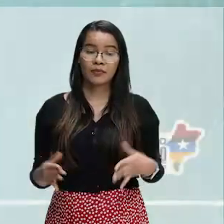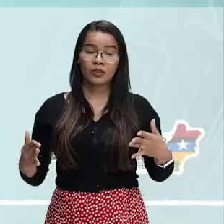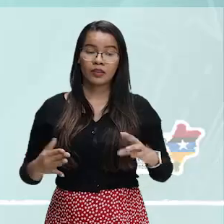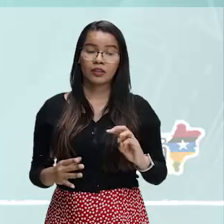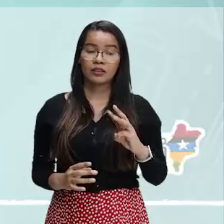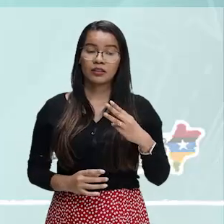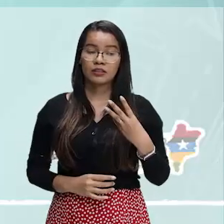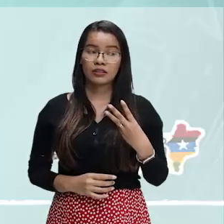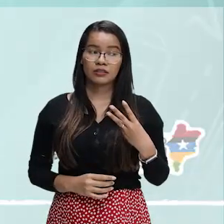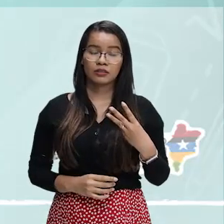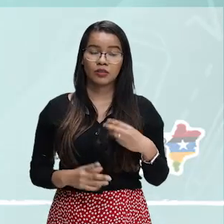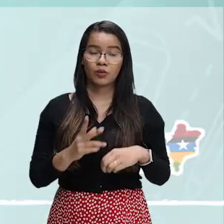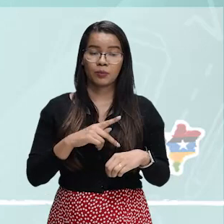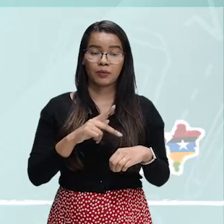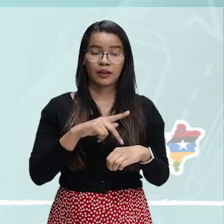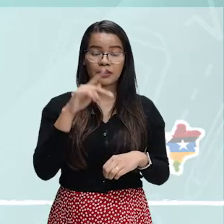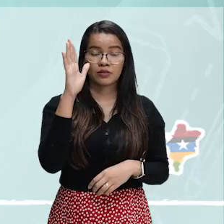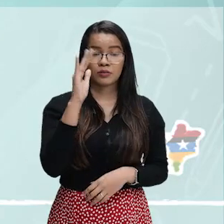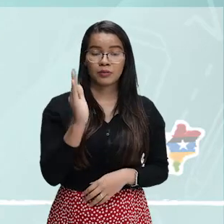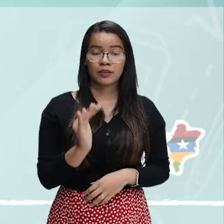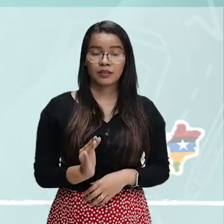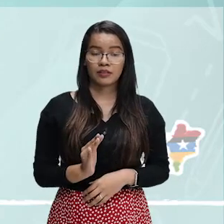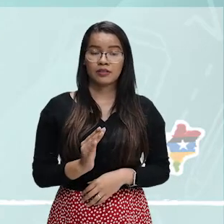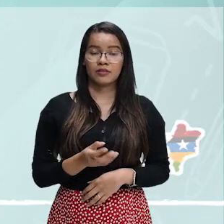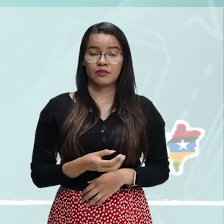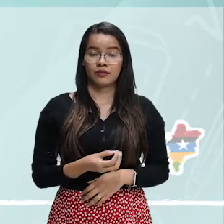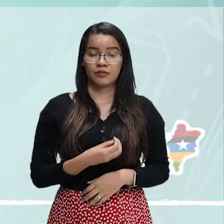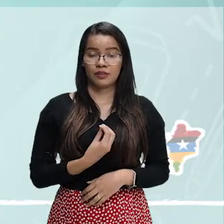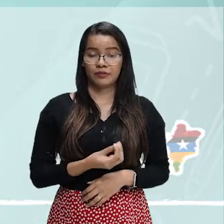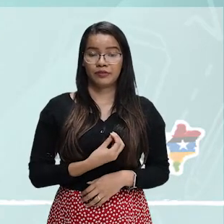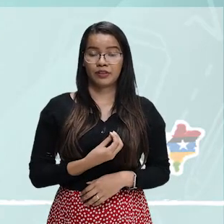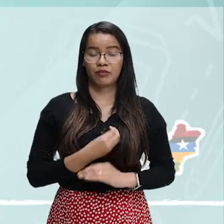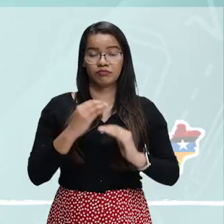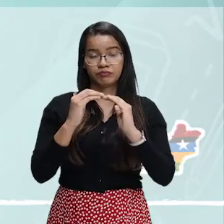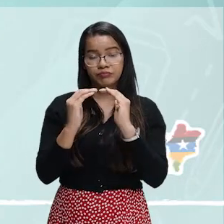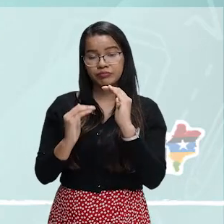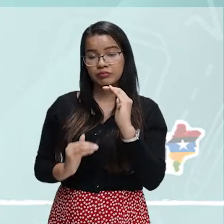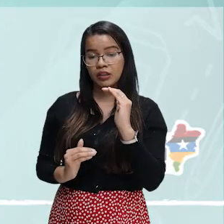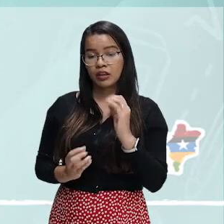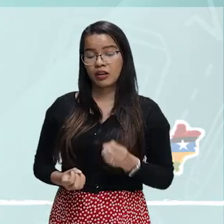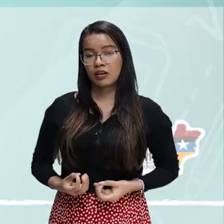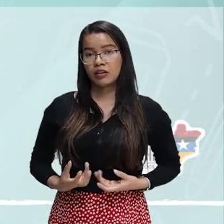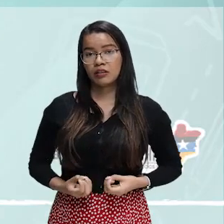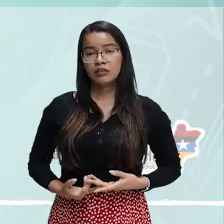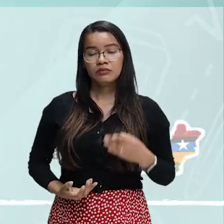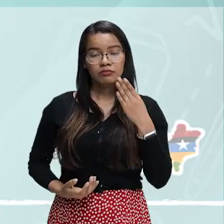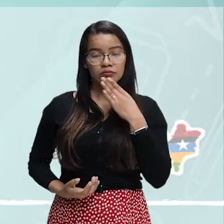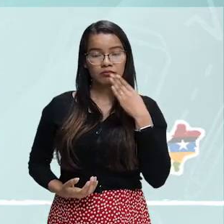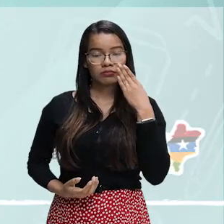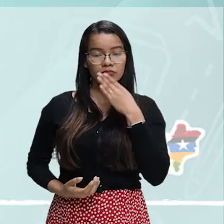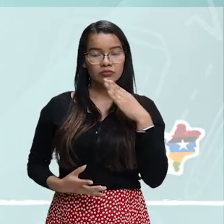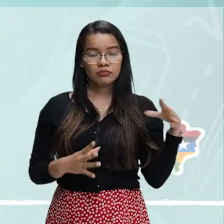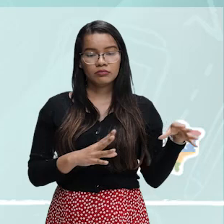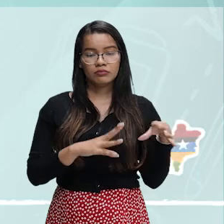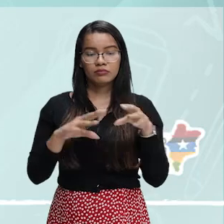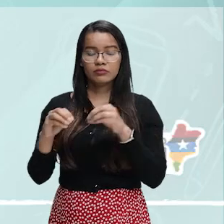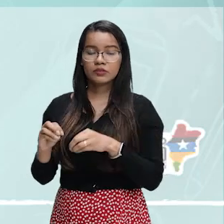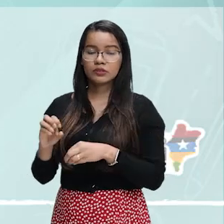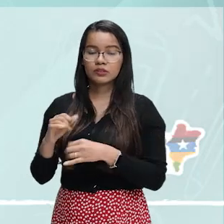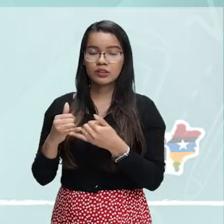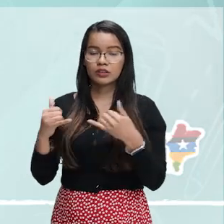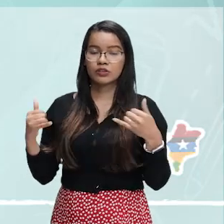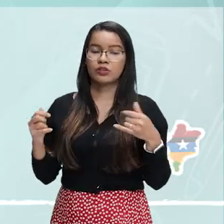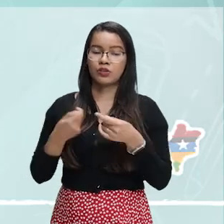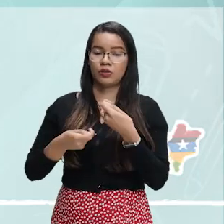terceira. O país, né, o Brasil, vivia o declínio da produção açucareira, o deslocamento do eixo econômico para o Rio de